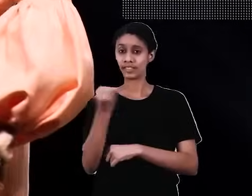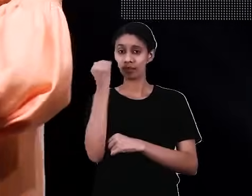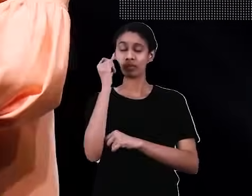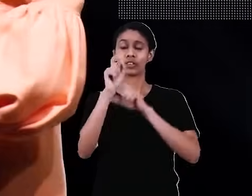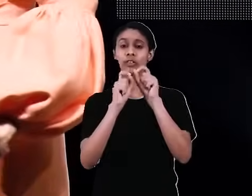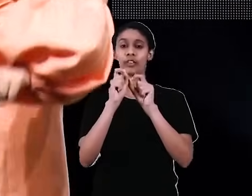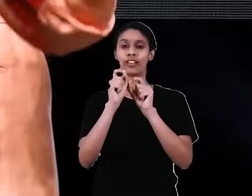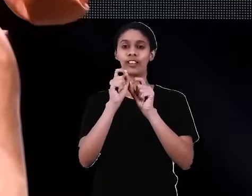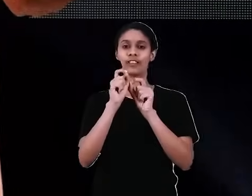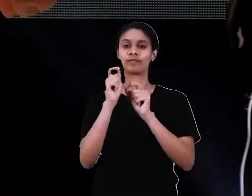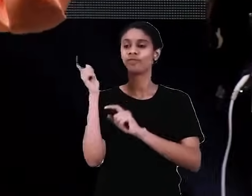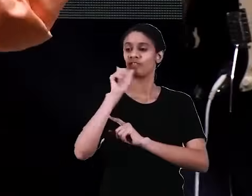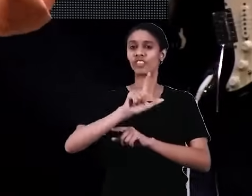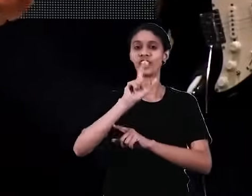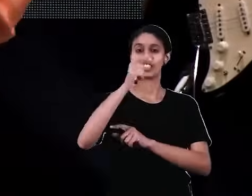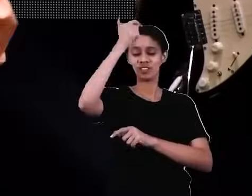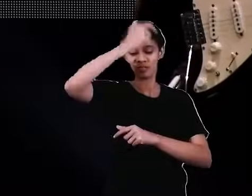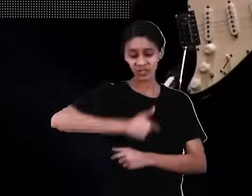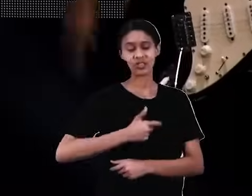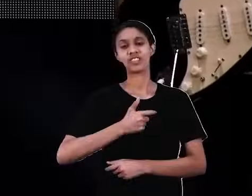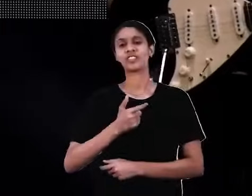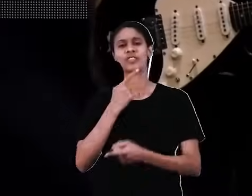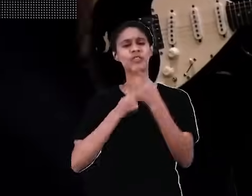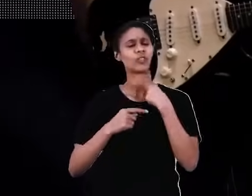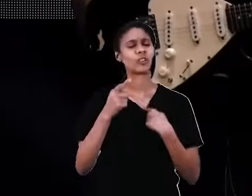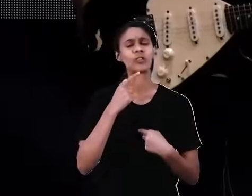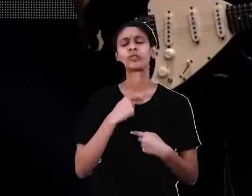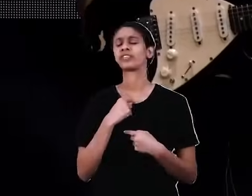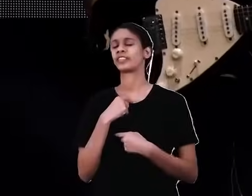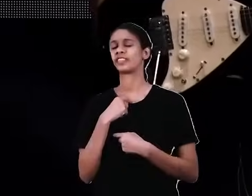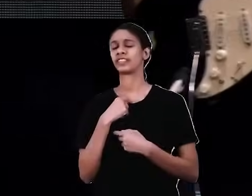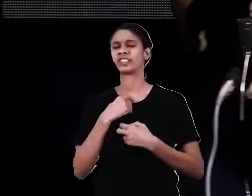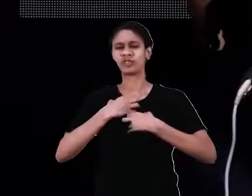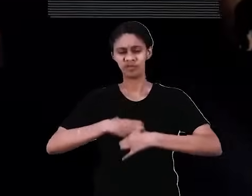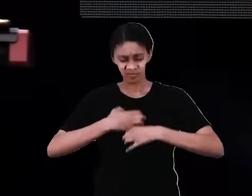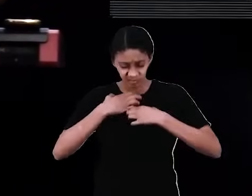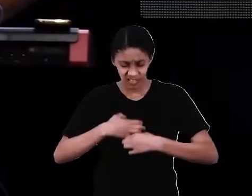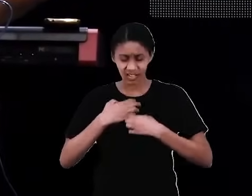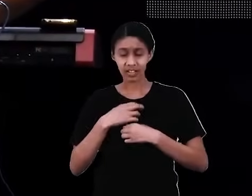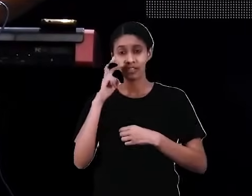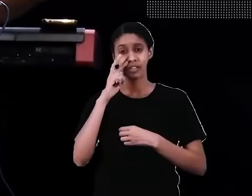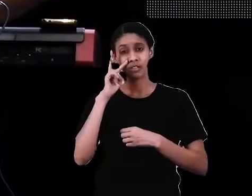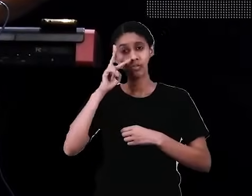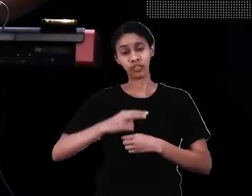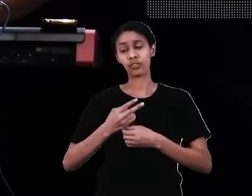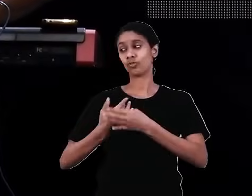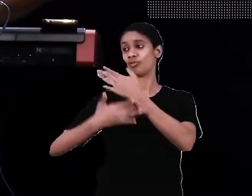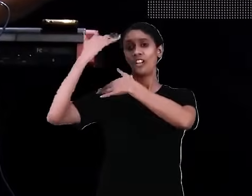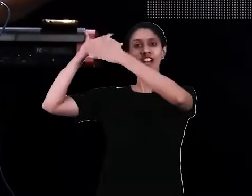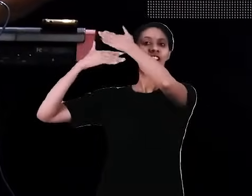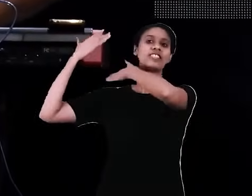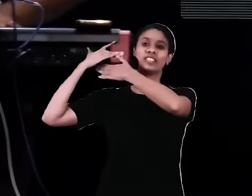mesmo. Vencer sua raiva, seus impulsos, seu ódio. Eu olho para trás e vejo que na minha vida eu só